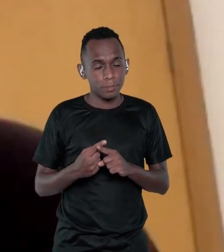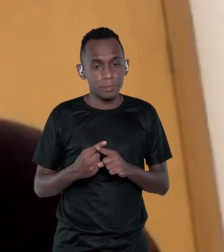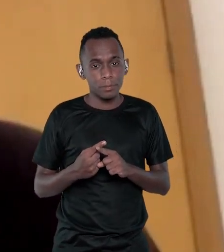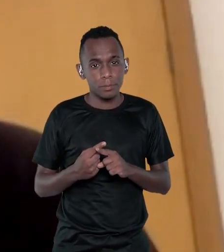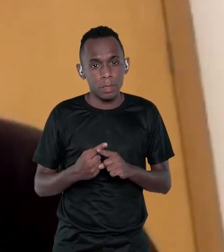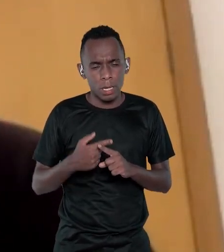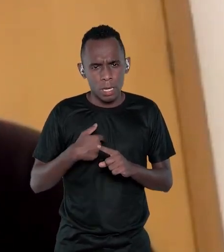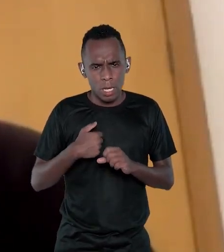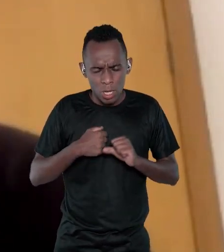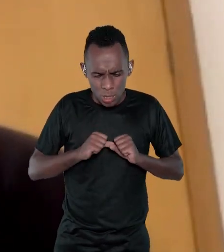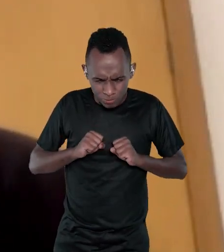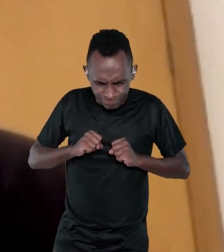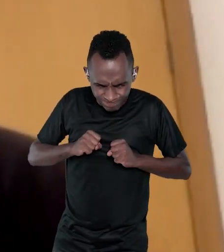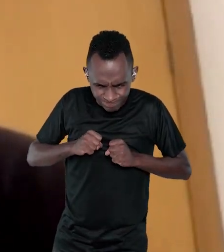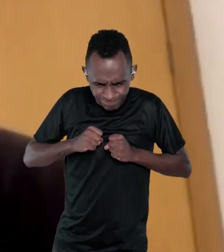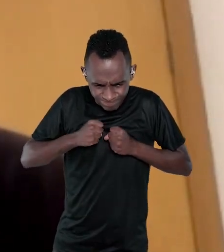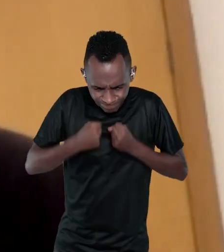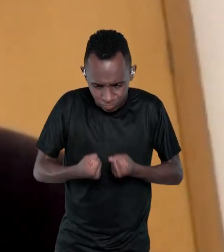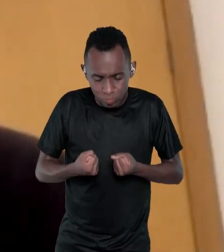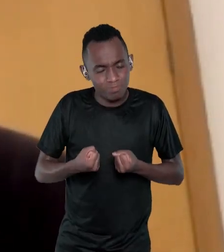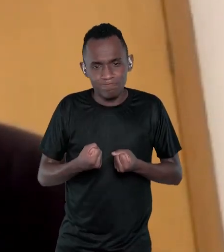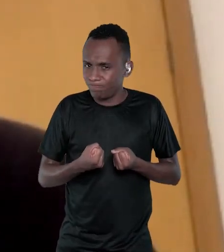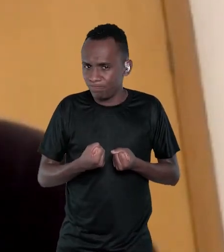eu não me